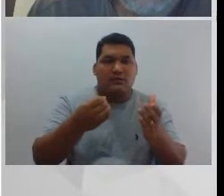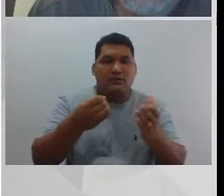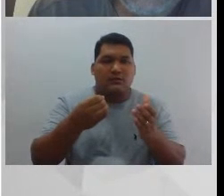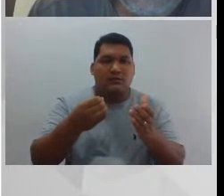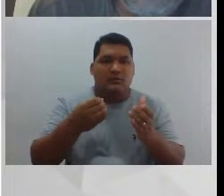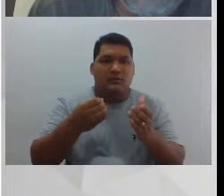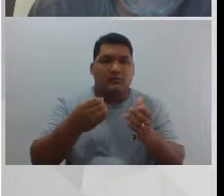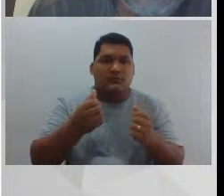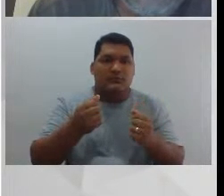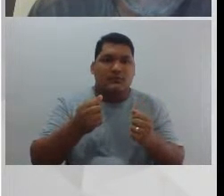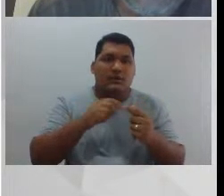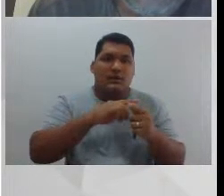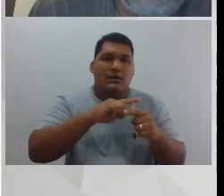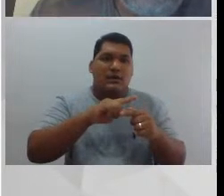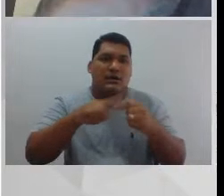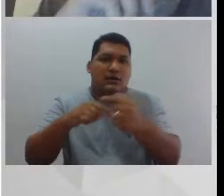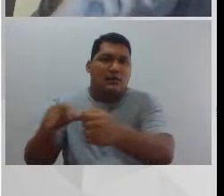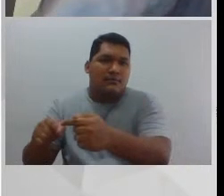espanhol